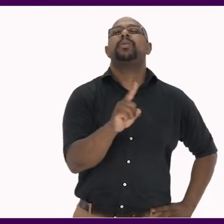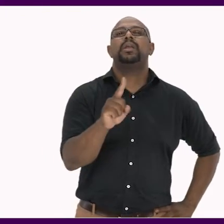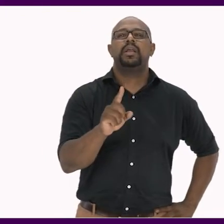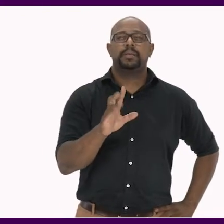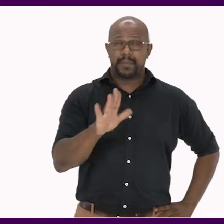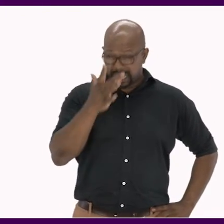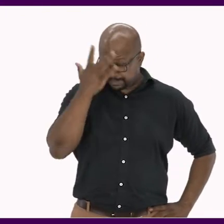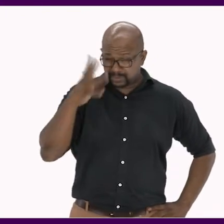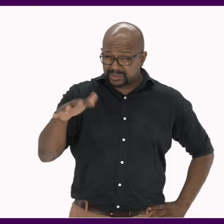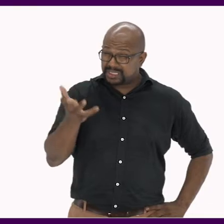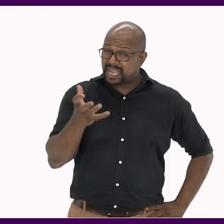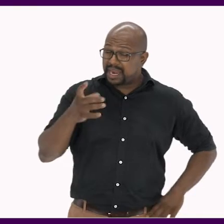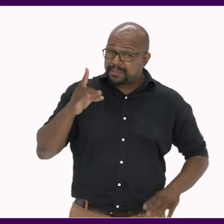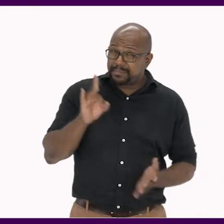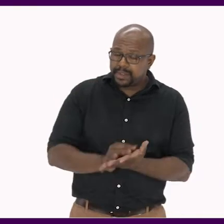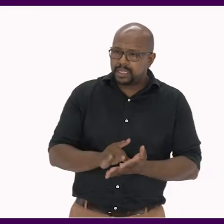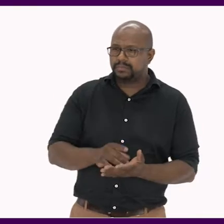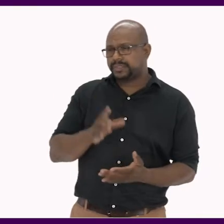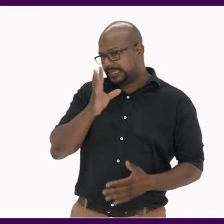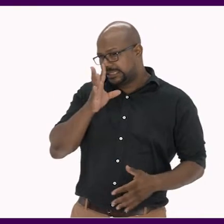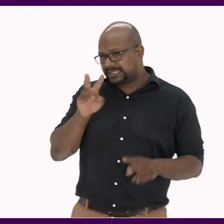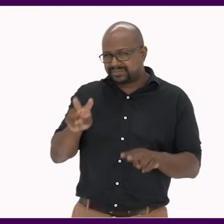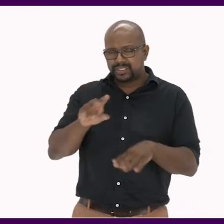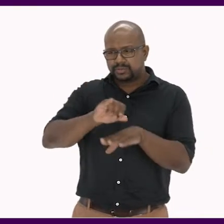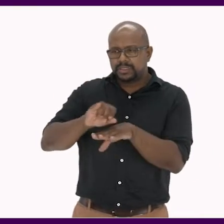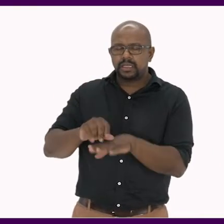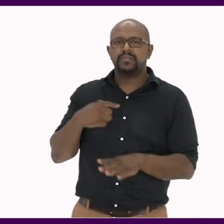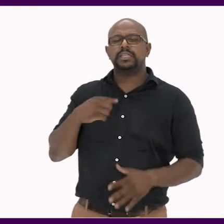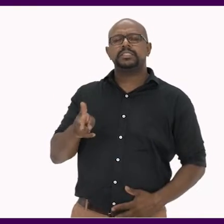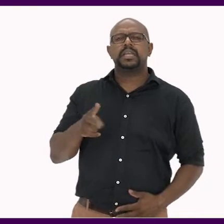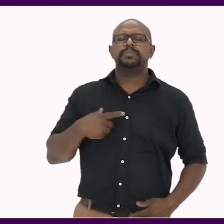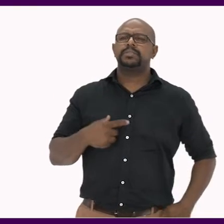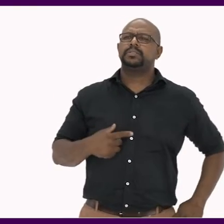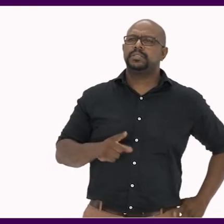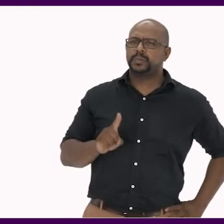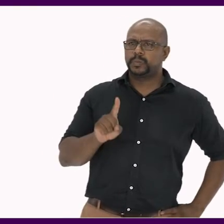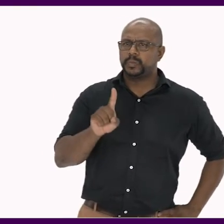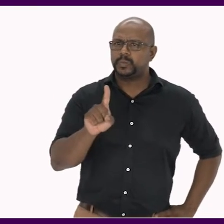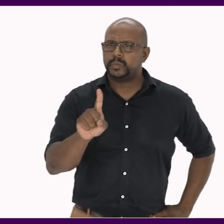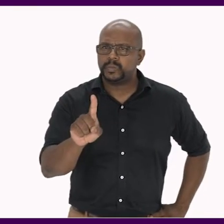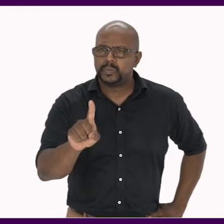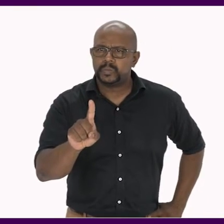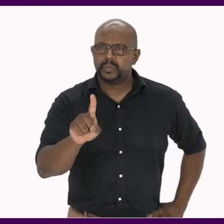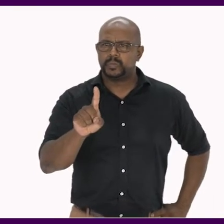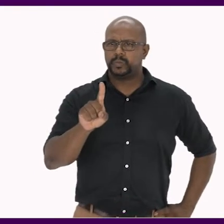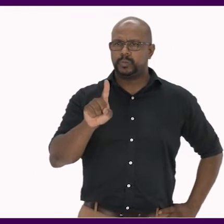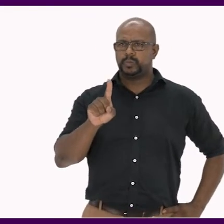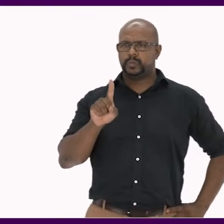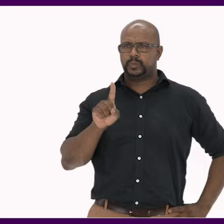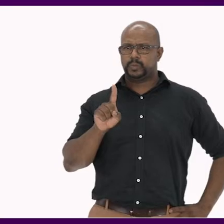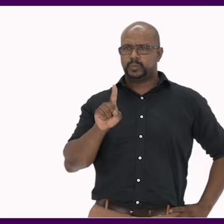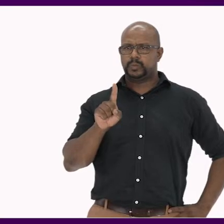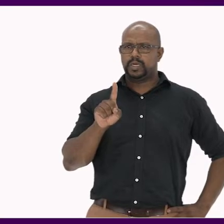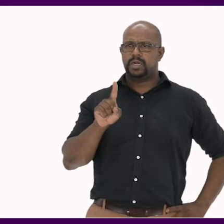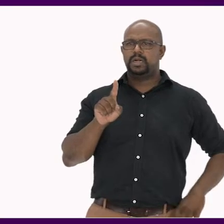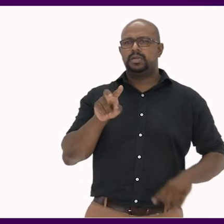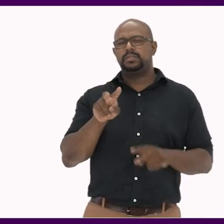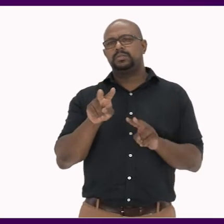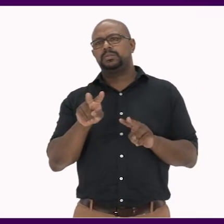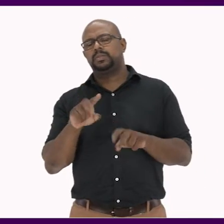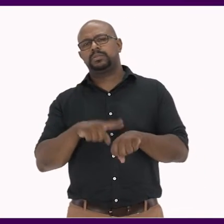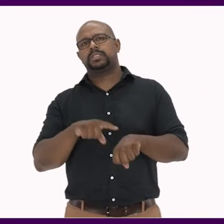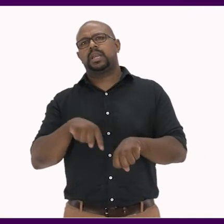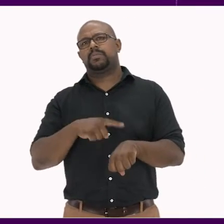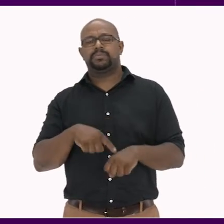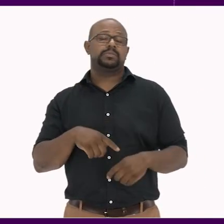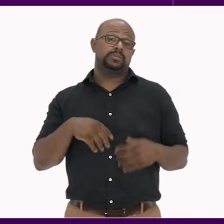né? Mas as pessoas que querem realmente ver uma exposição vão fazer sempre esse movimento, aproximação, afastamento e